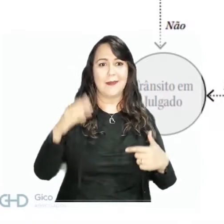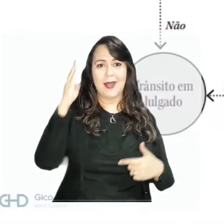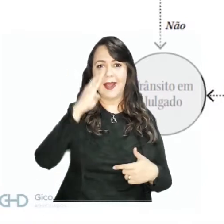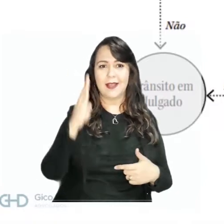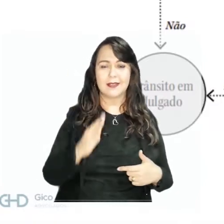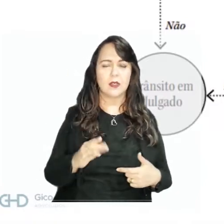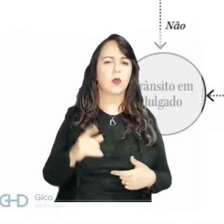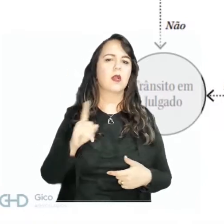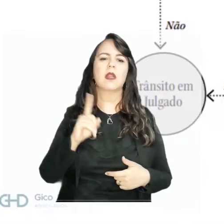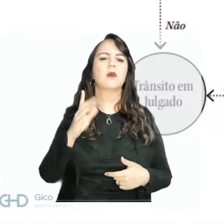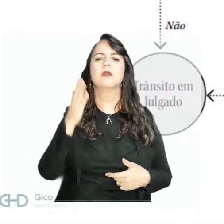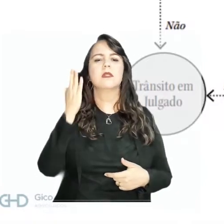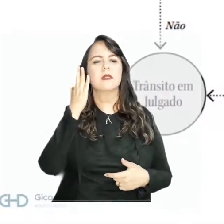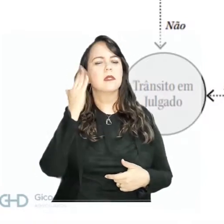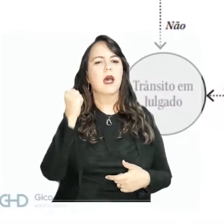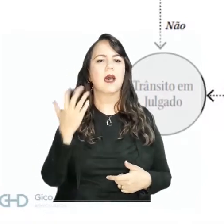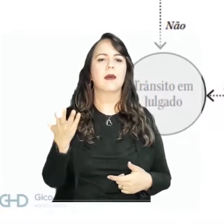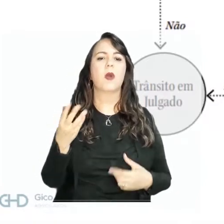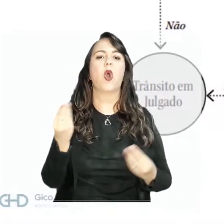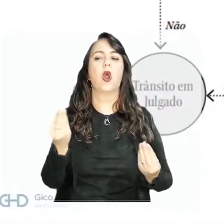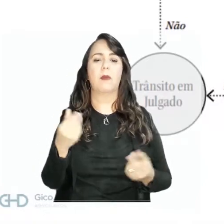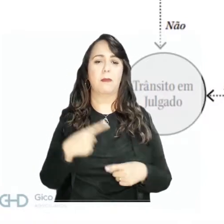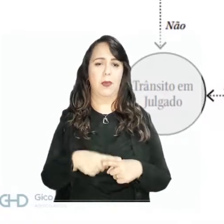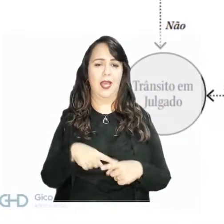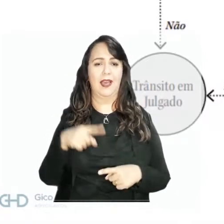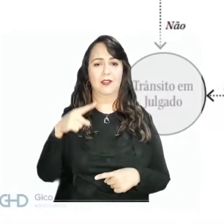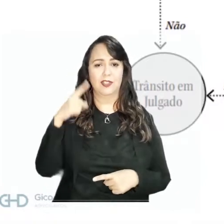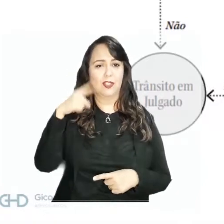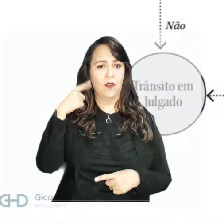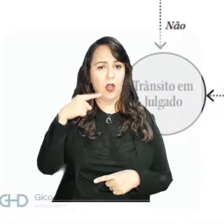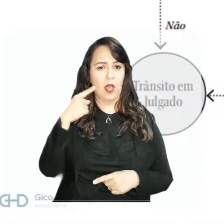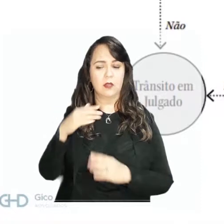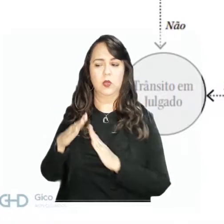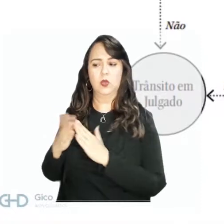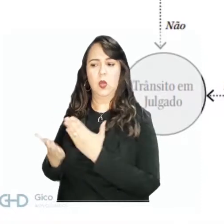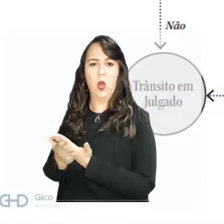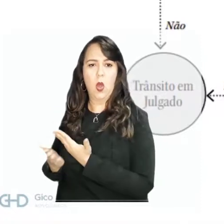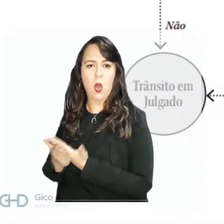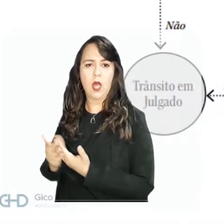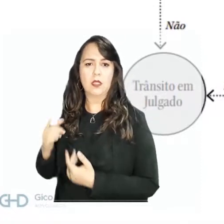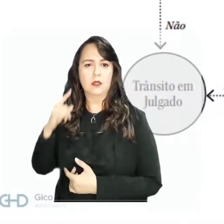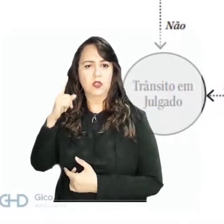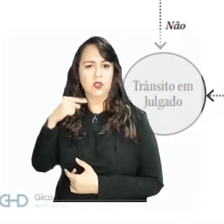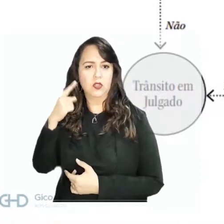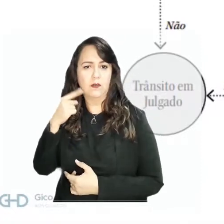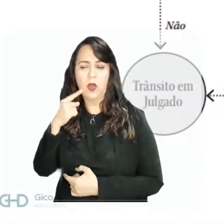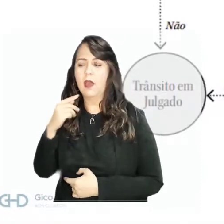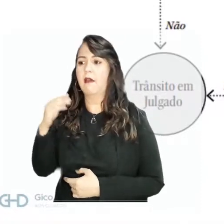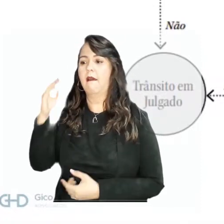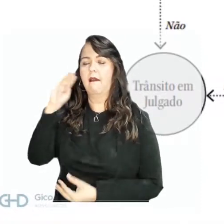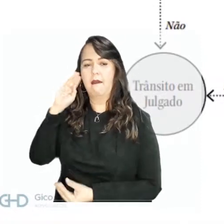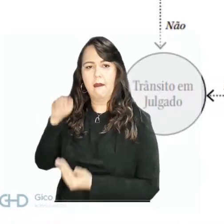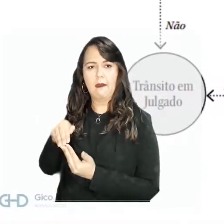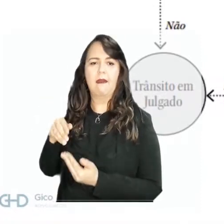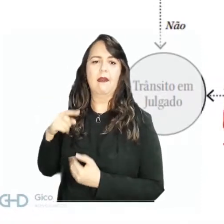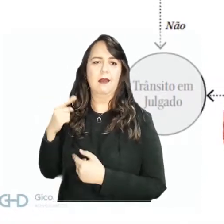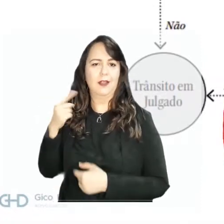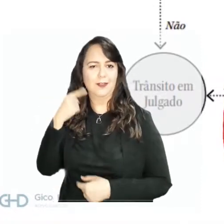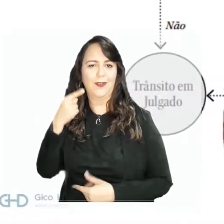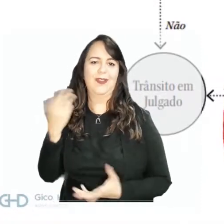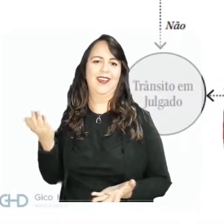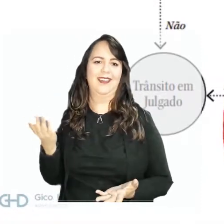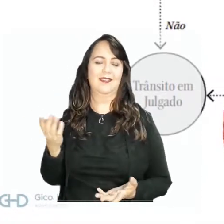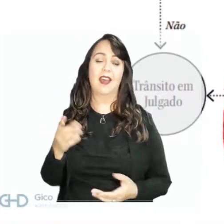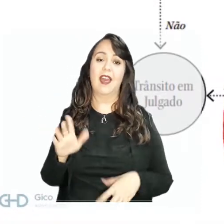aprendeu no direito, que é qual dos dois sistemas adotar. Lembrando-se que a grande dúvida é a